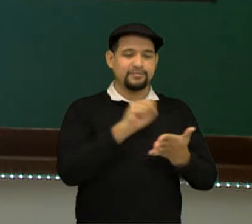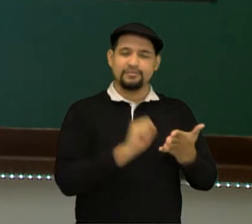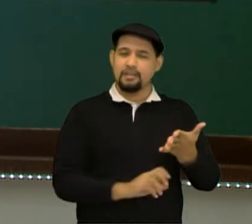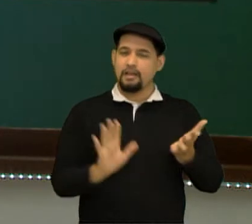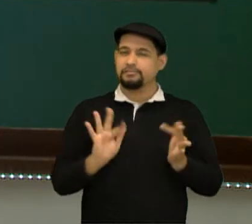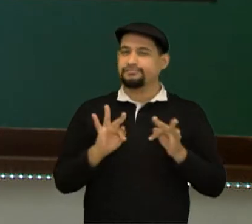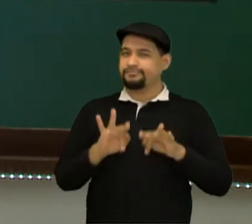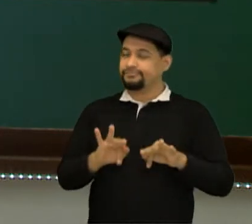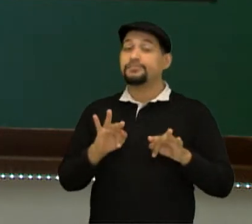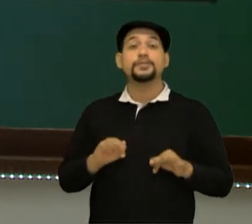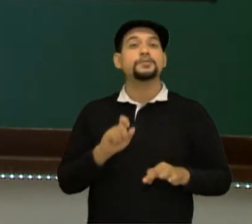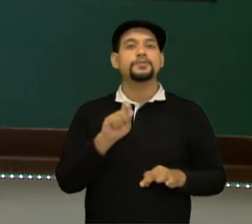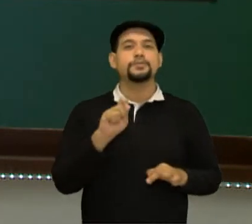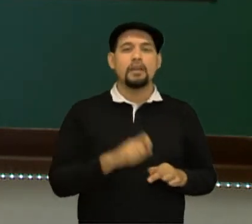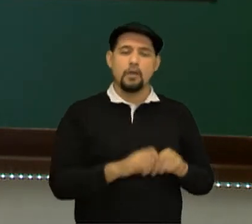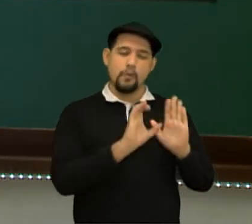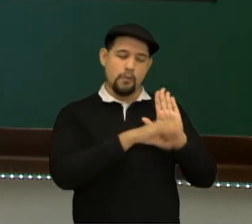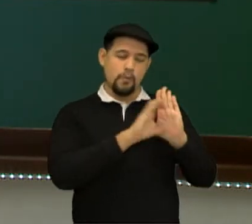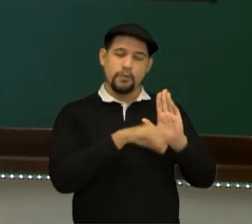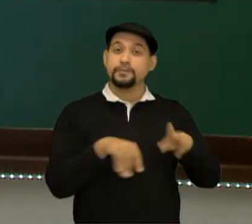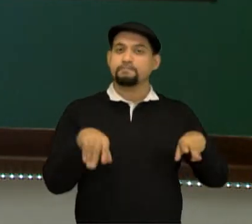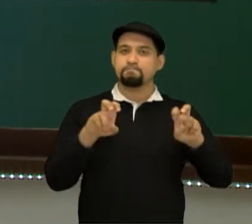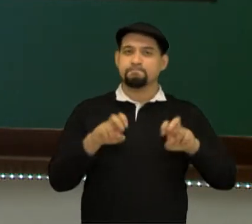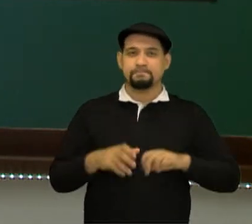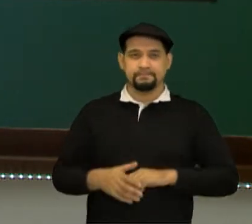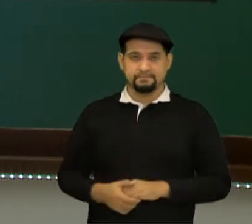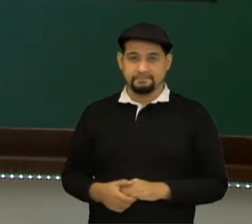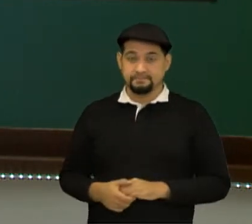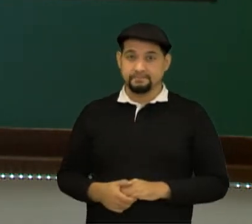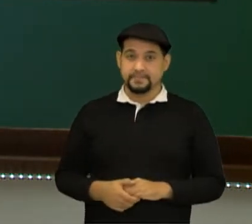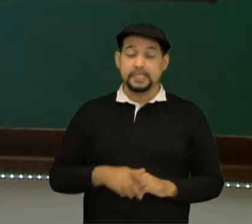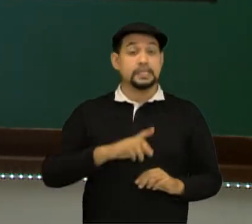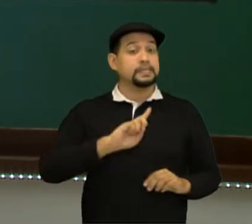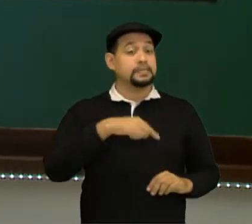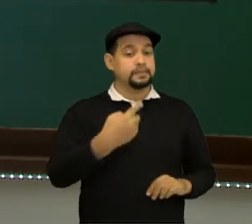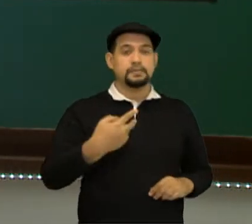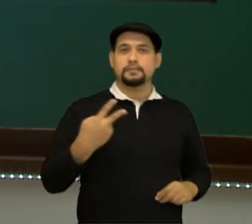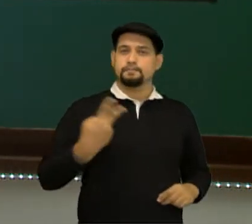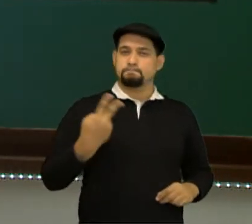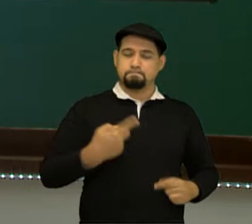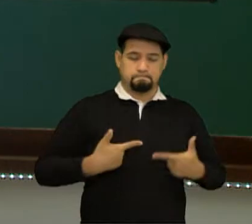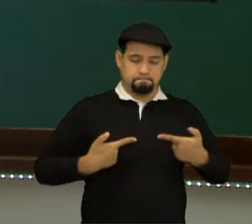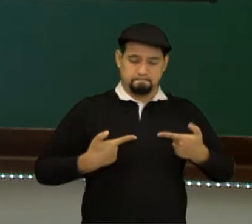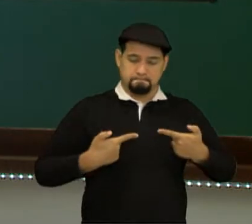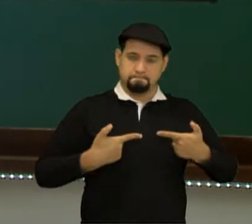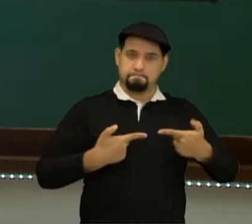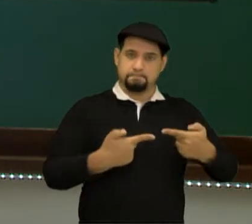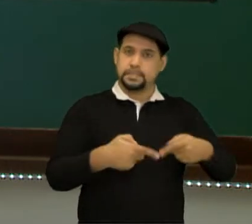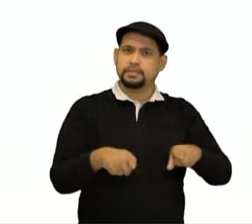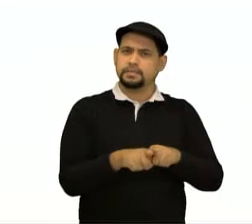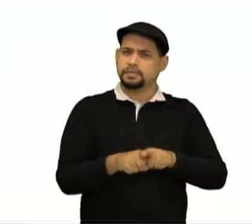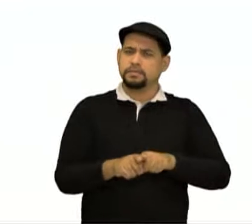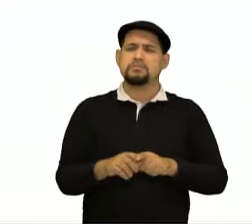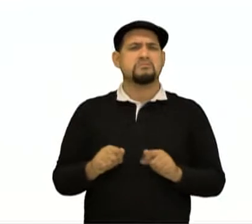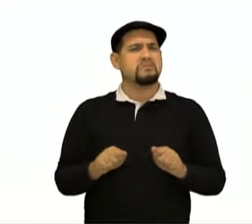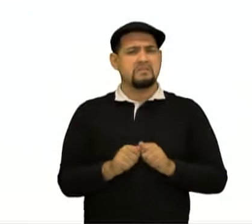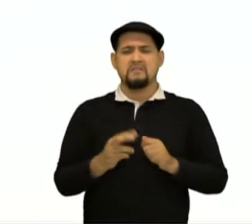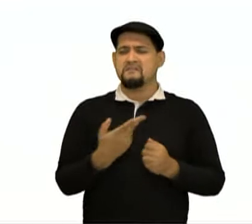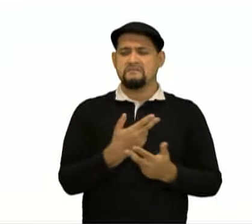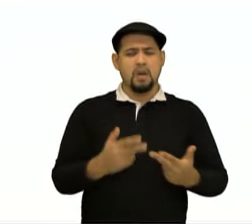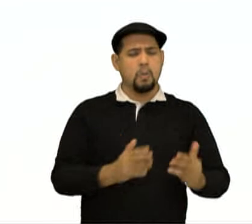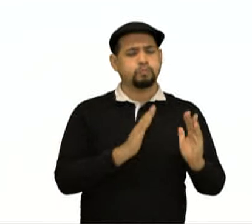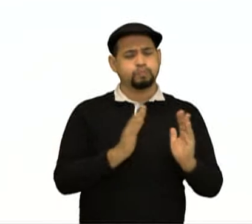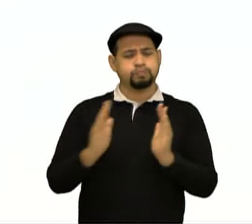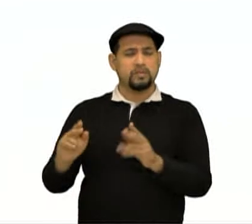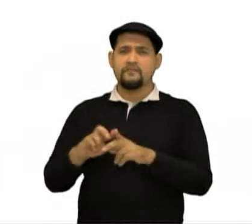para fecharmos Esse aspecto conceitual após a Segunda Guerra Mundial além de se formarem os grandes blocos